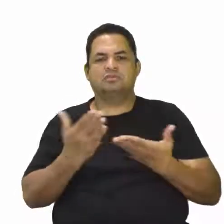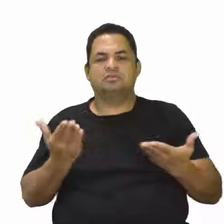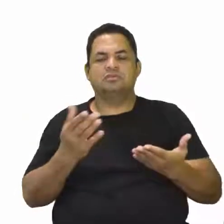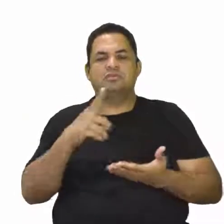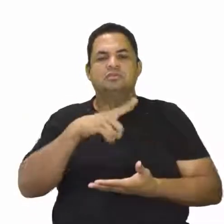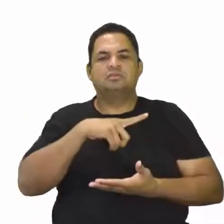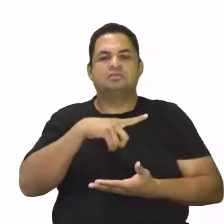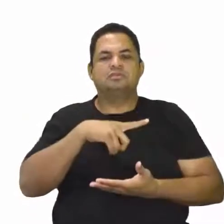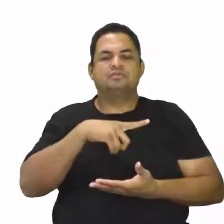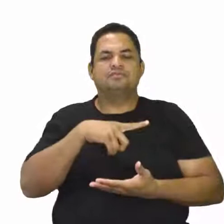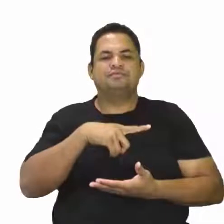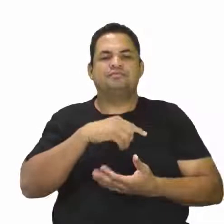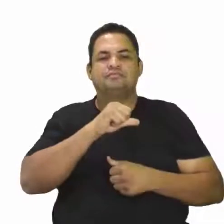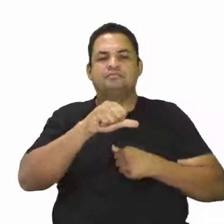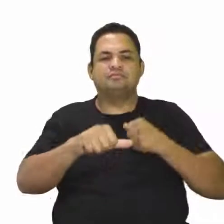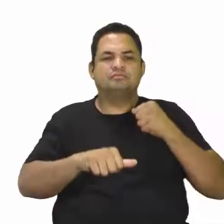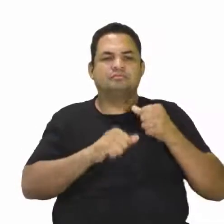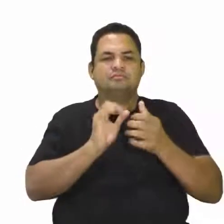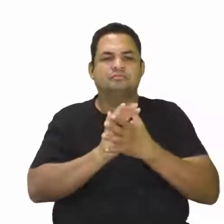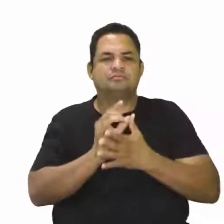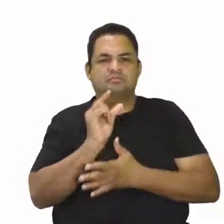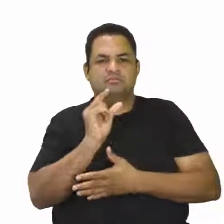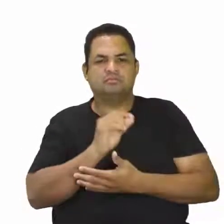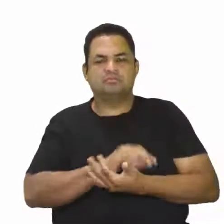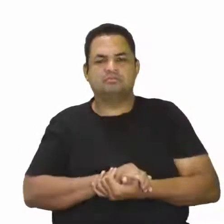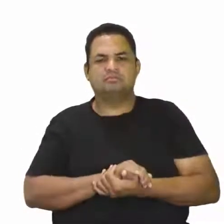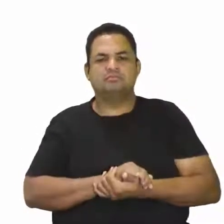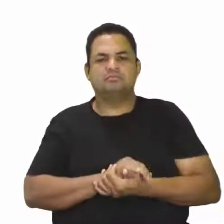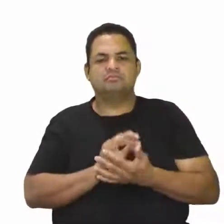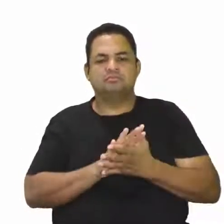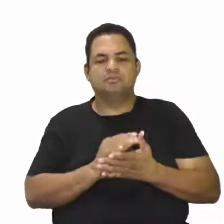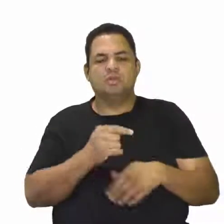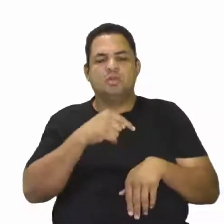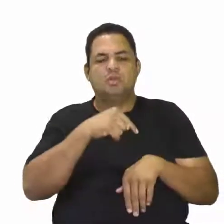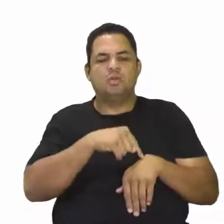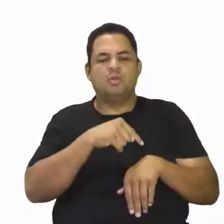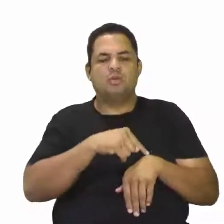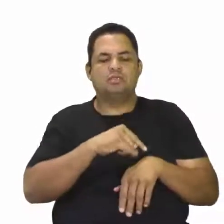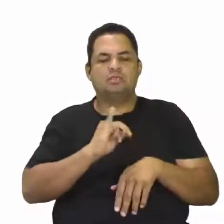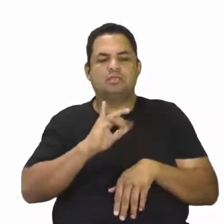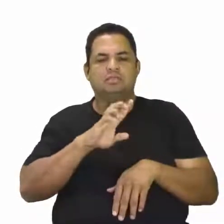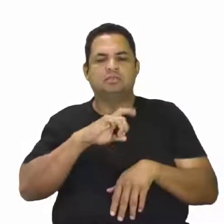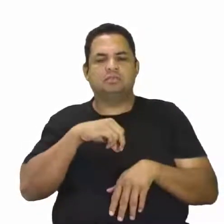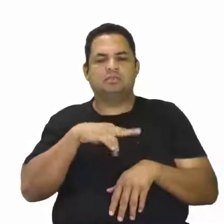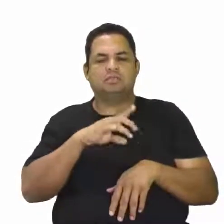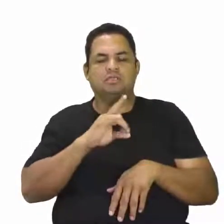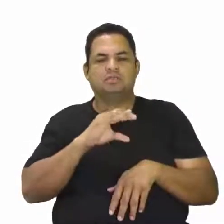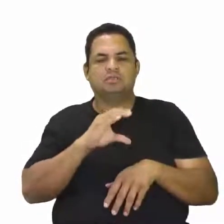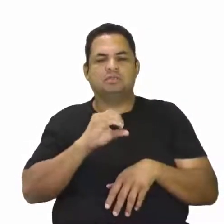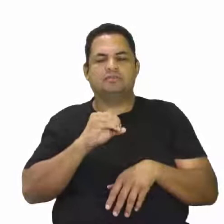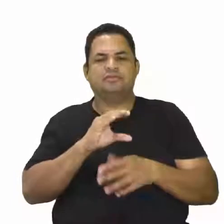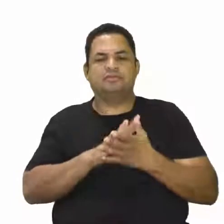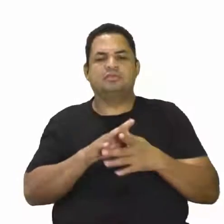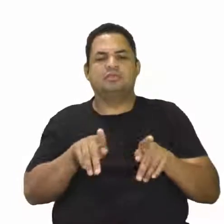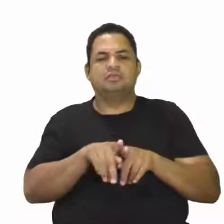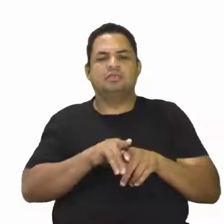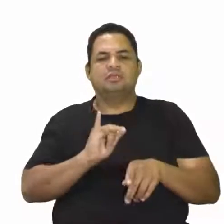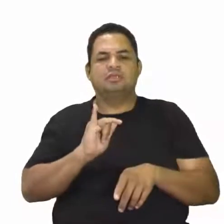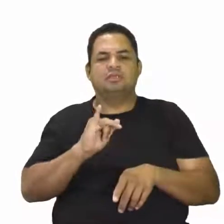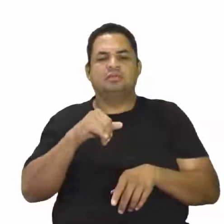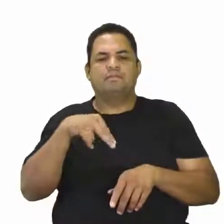vai ter uma pequena mudança bem curtinha no presente do indicativo e no imperativo